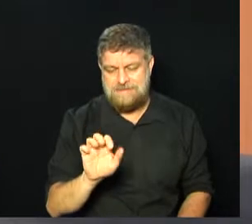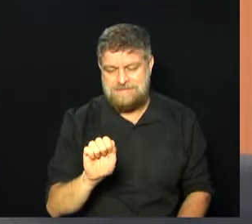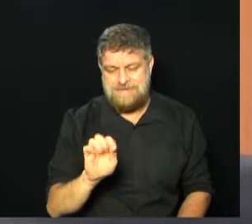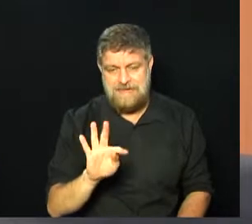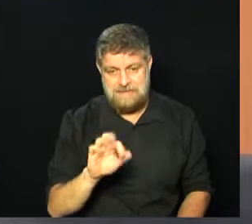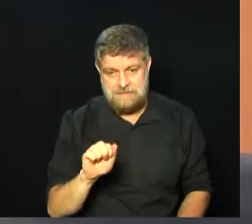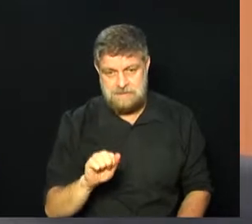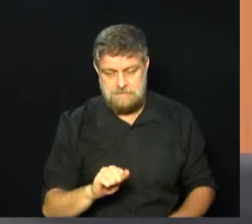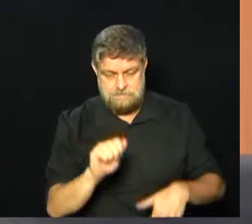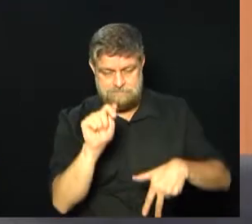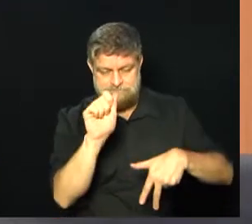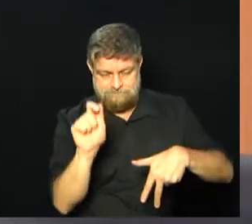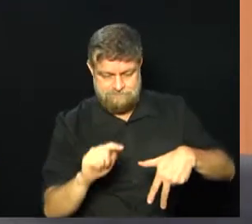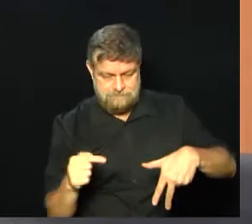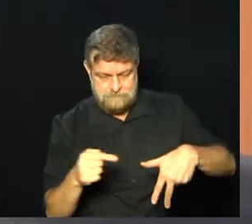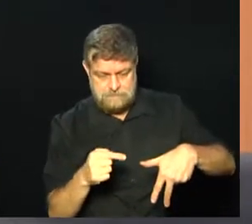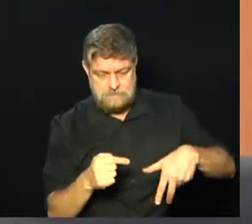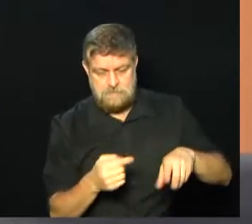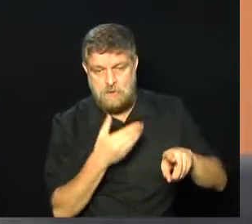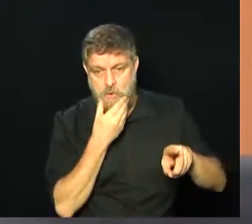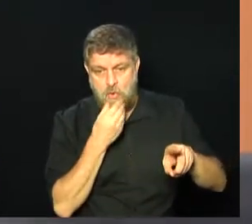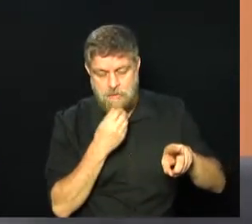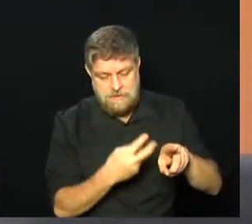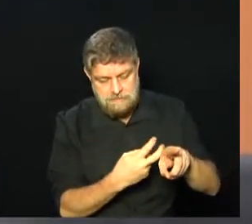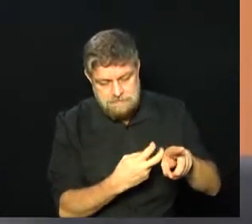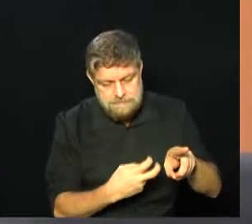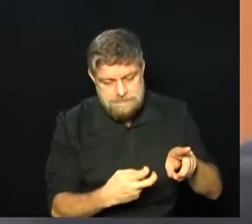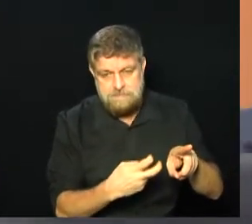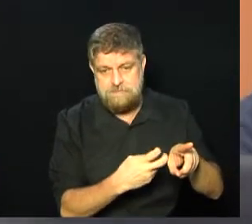parabéns, vereador Paulo Haddad, pela iniciativa.